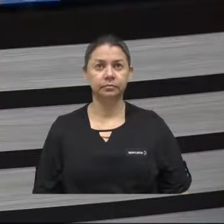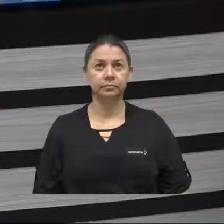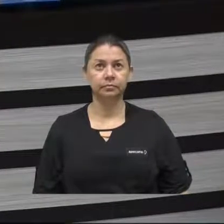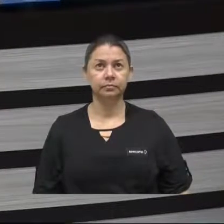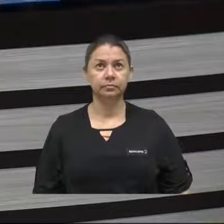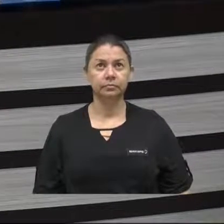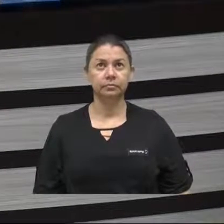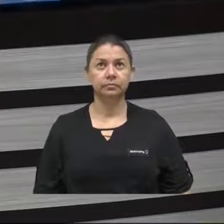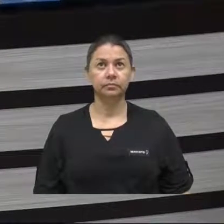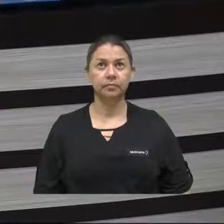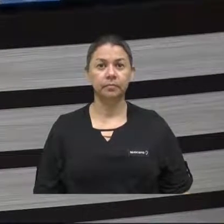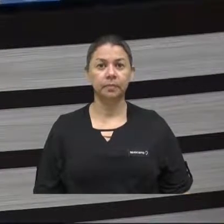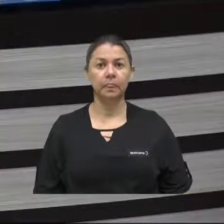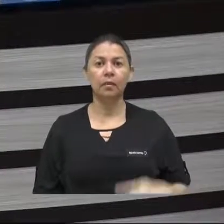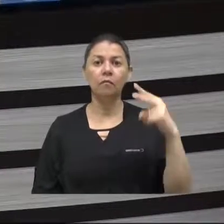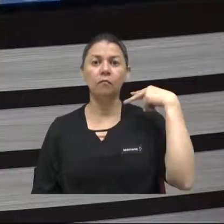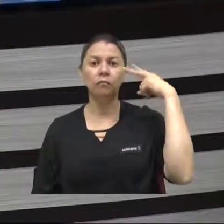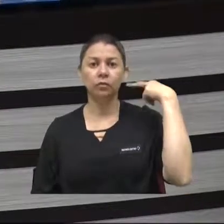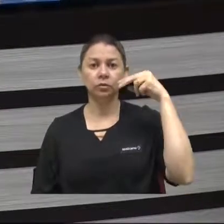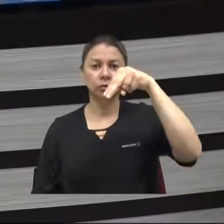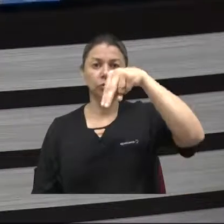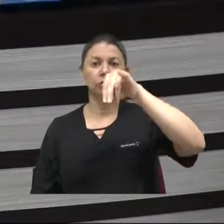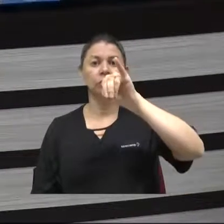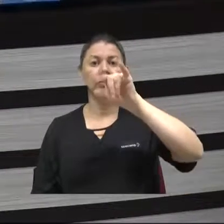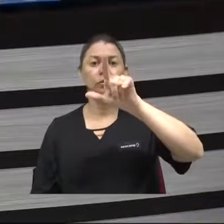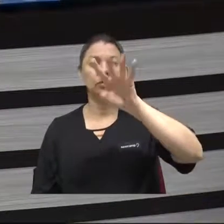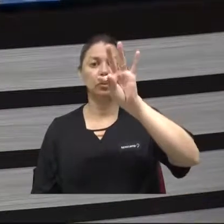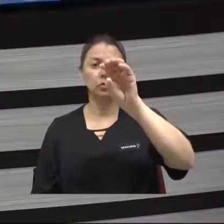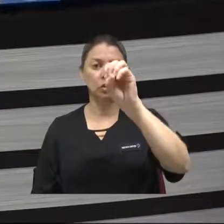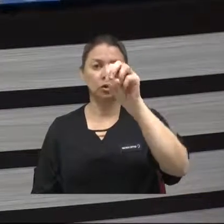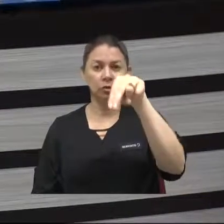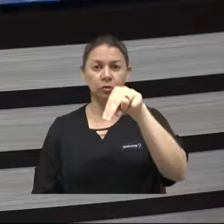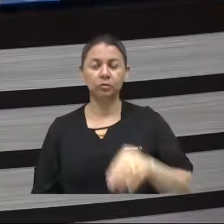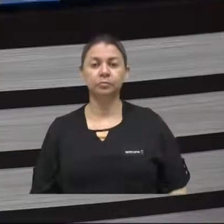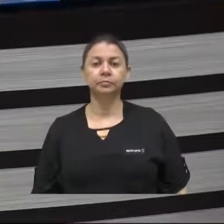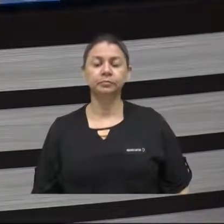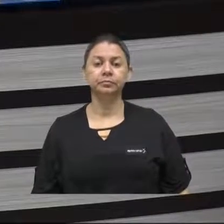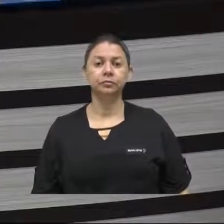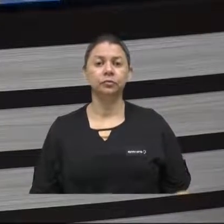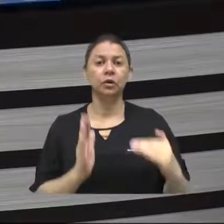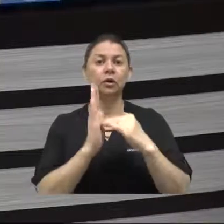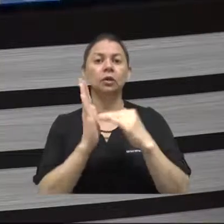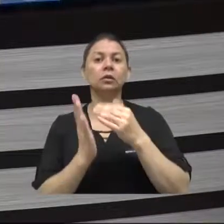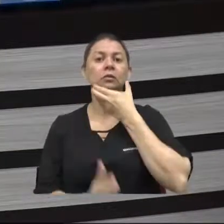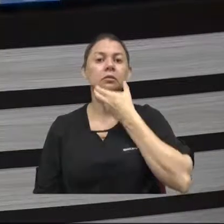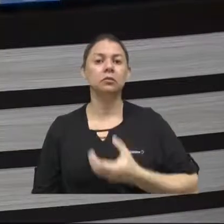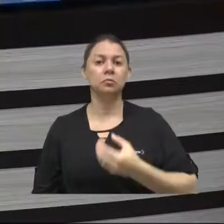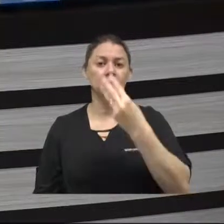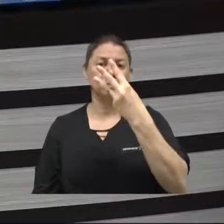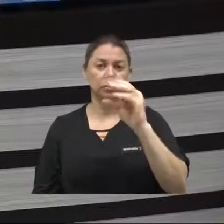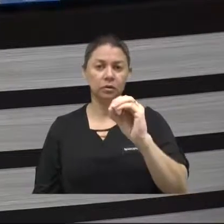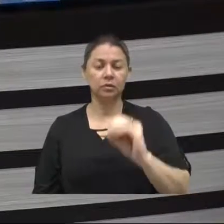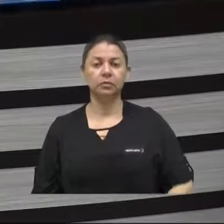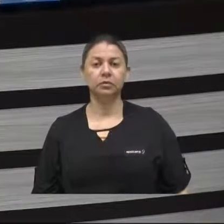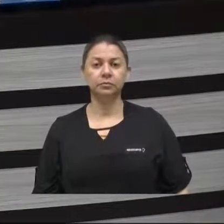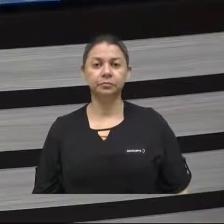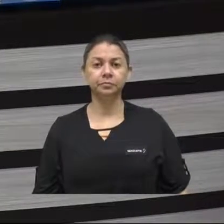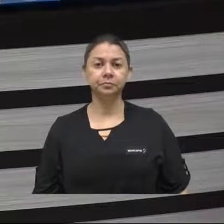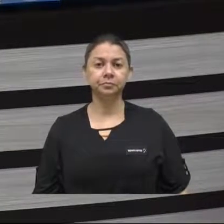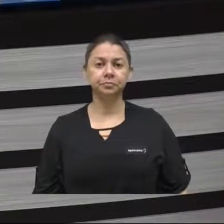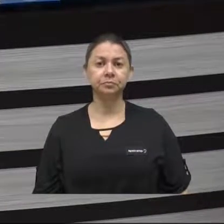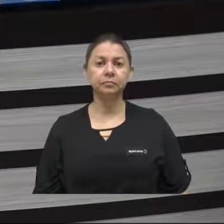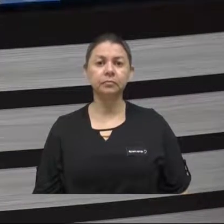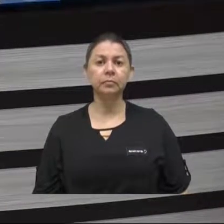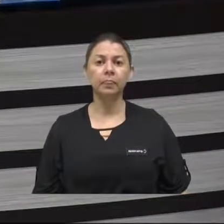O vereador Newton Santos, o senhor até dia 31 de dezembro, o senhor é corregedor. O senhor abra